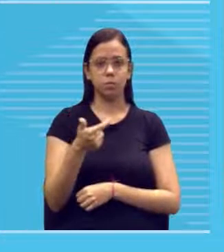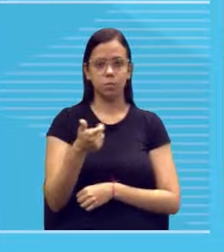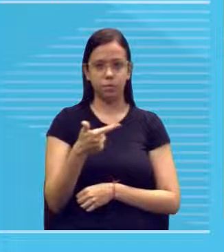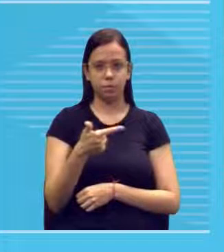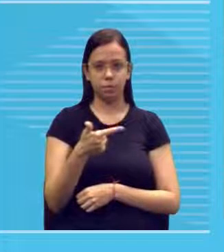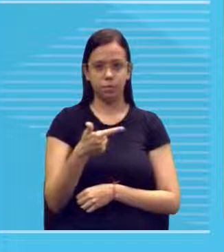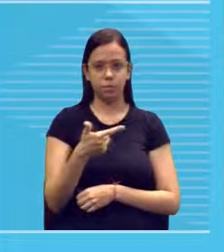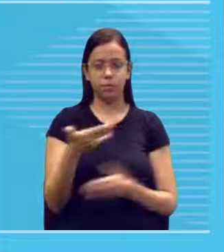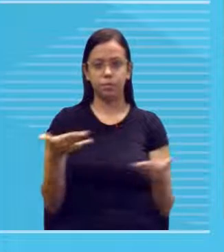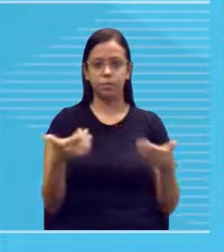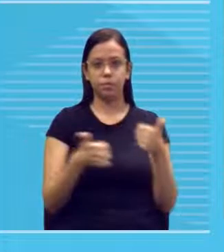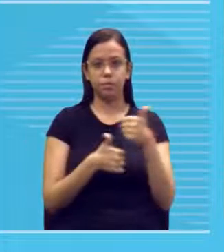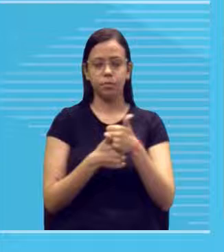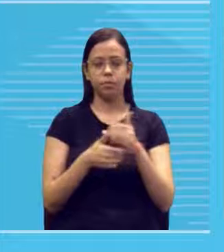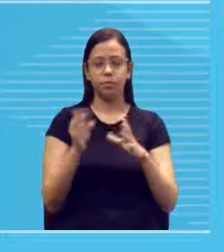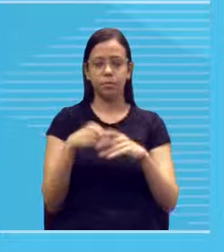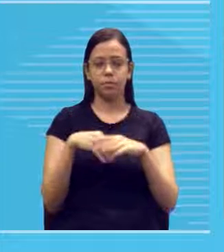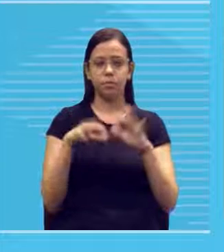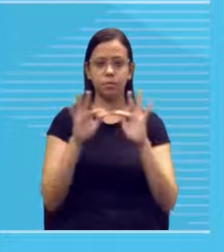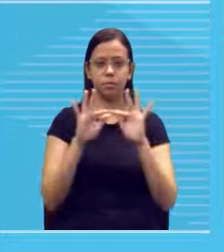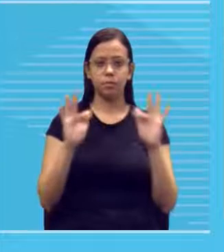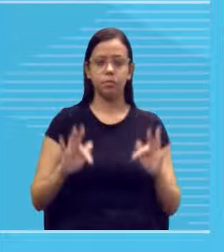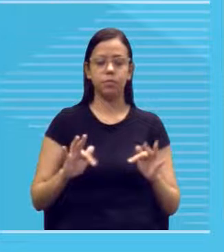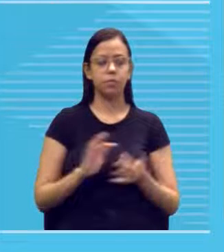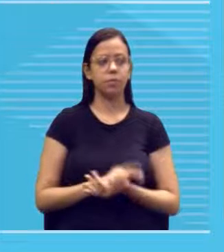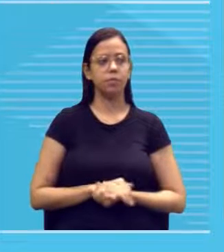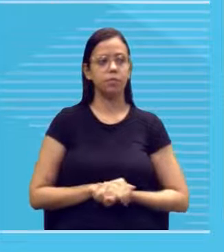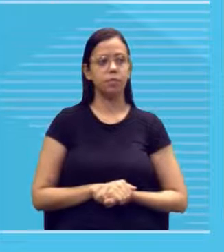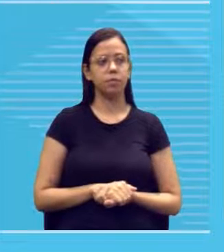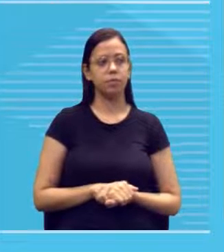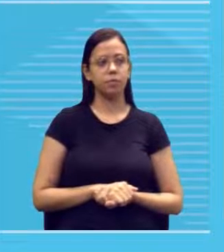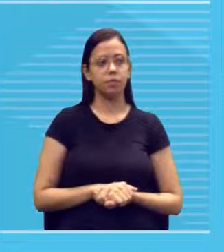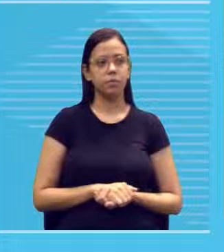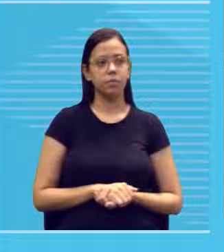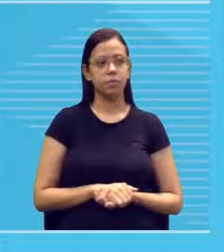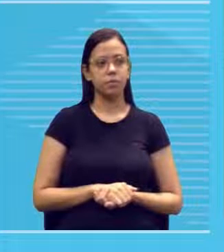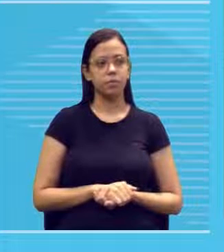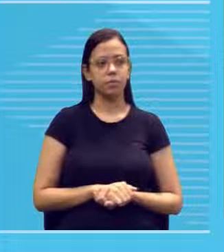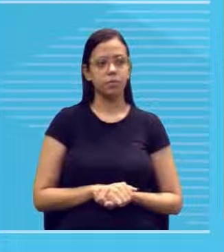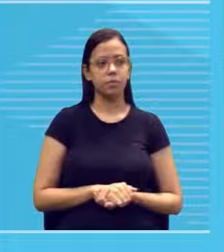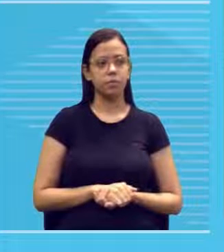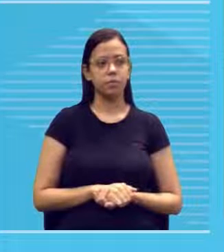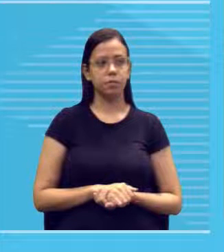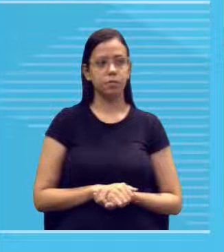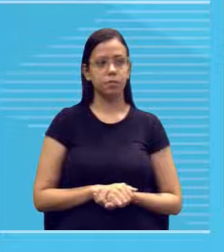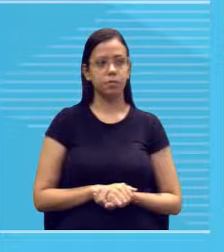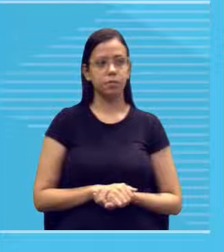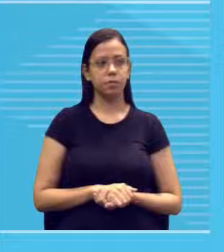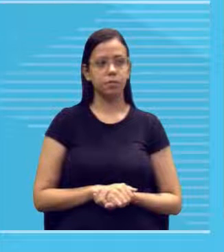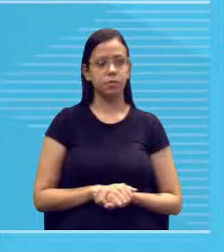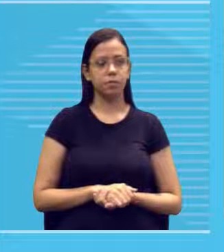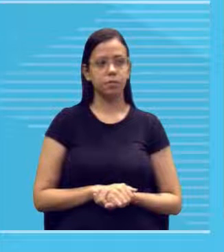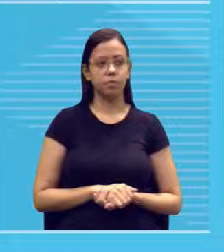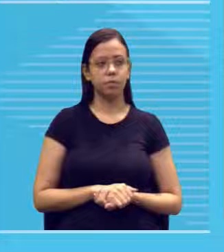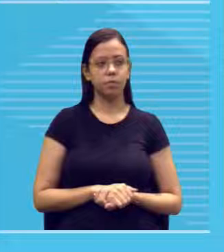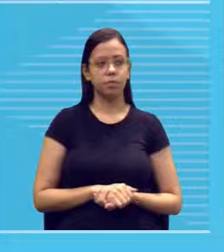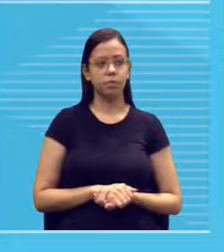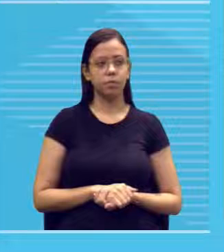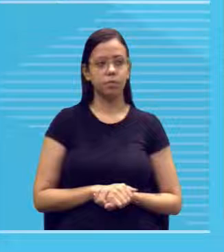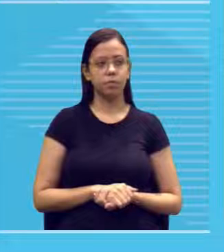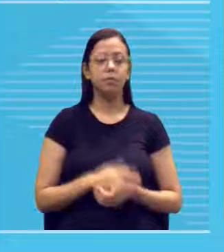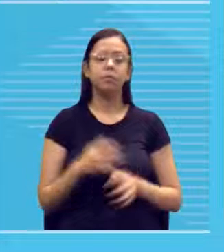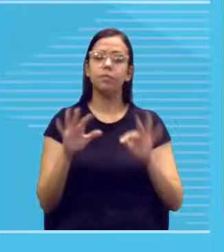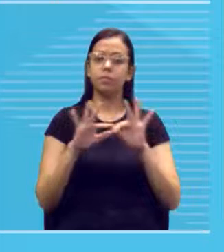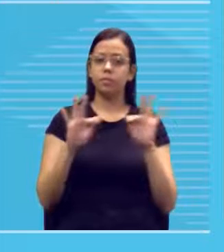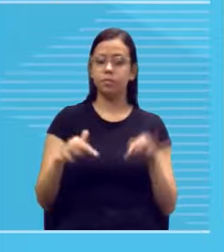só substituir na forma Olha aí né base maior mais